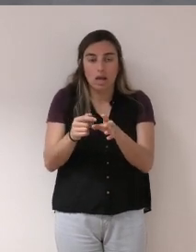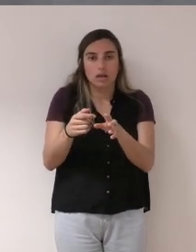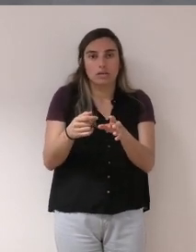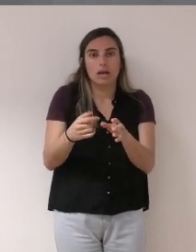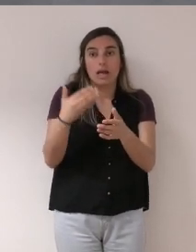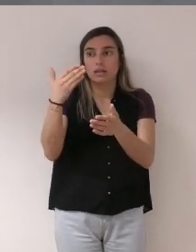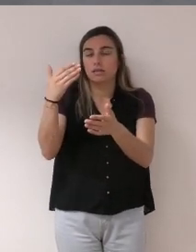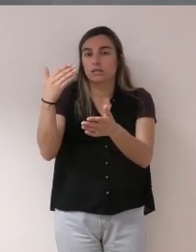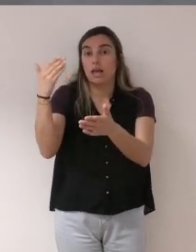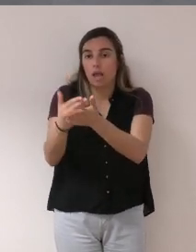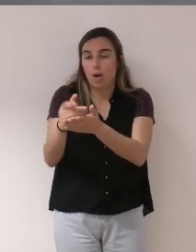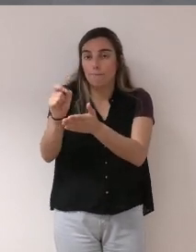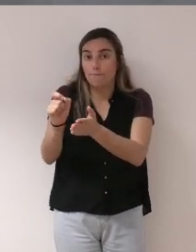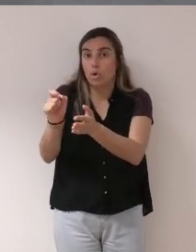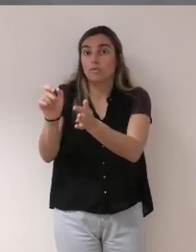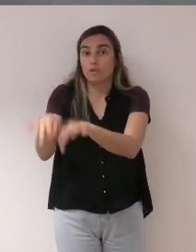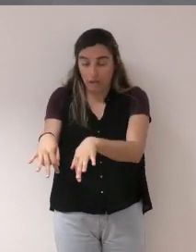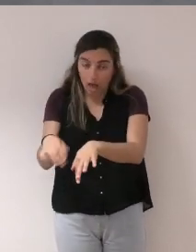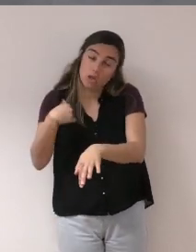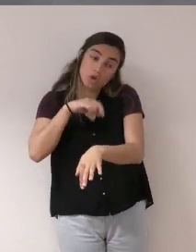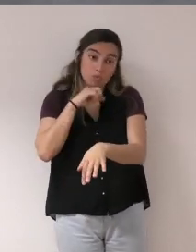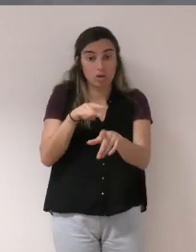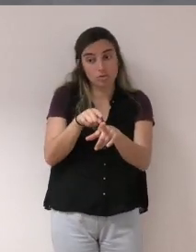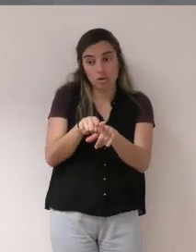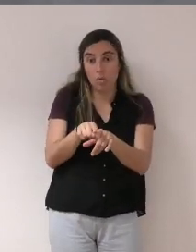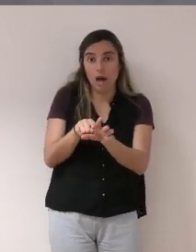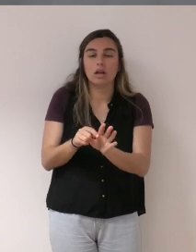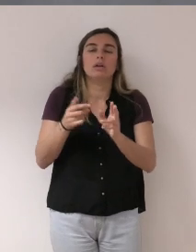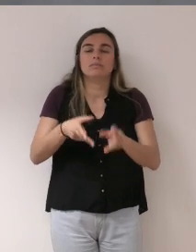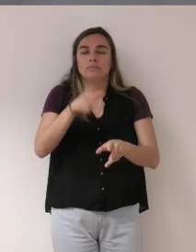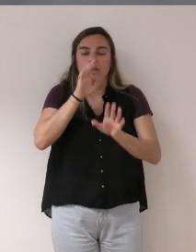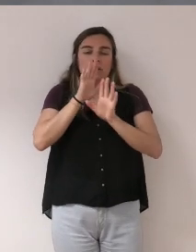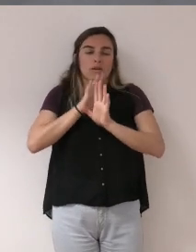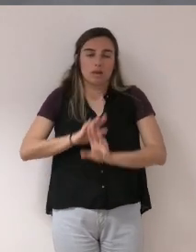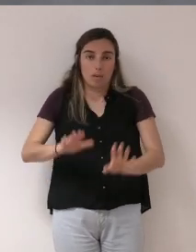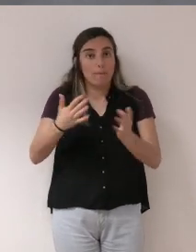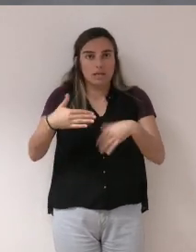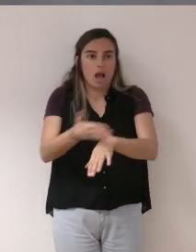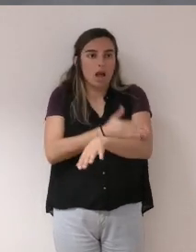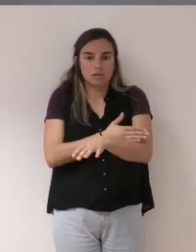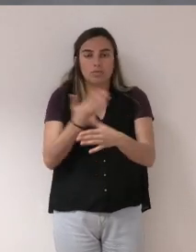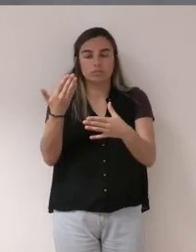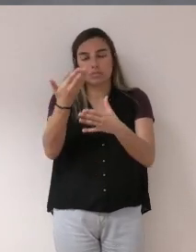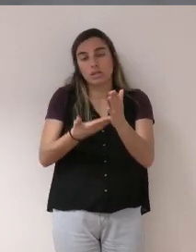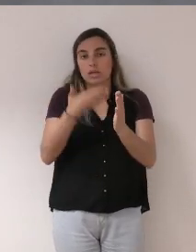permanente até ao momento em que aterramos com maior ou menor violência com o texto concluído. Mas,